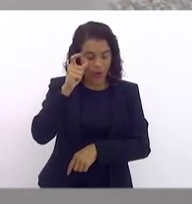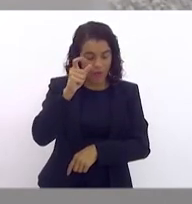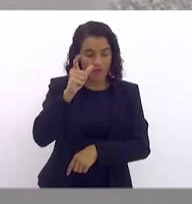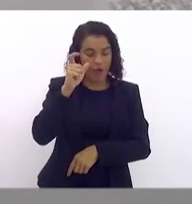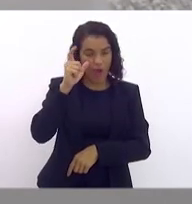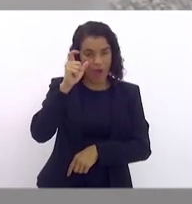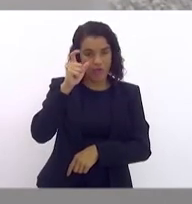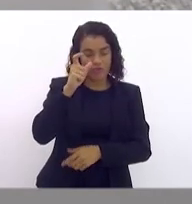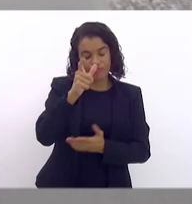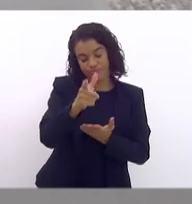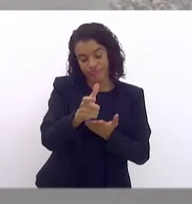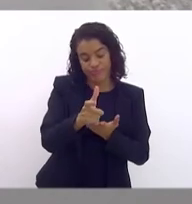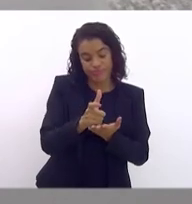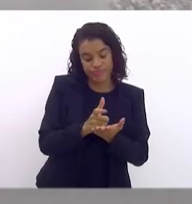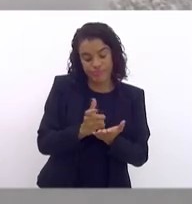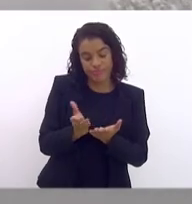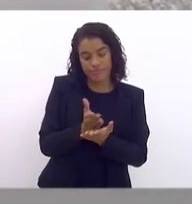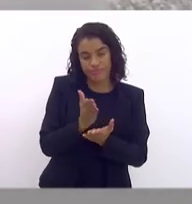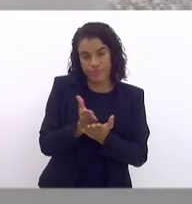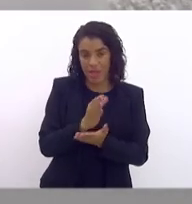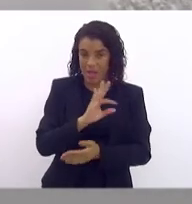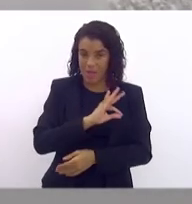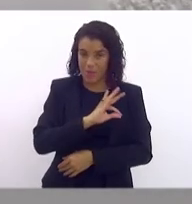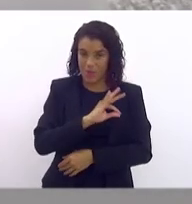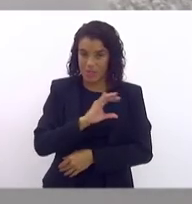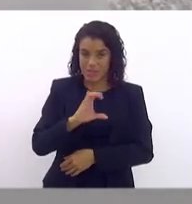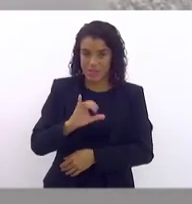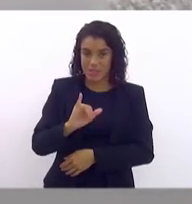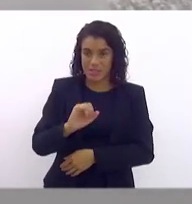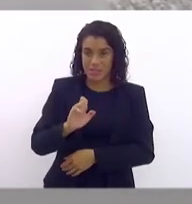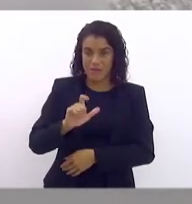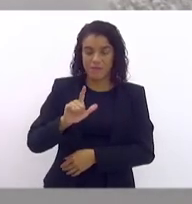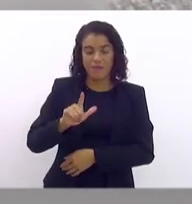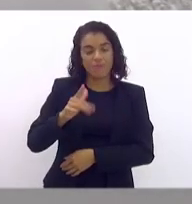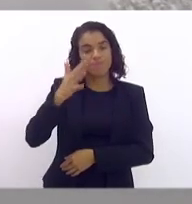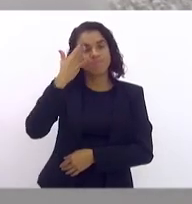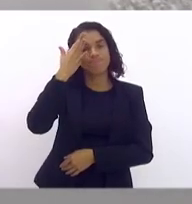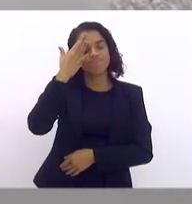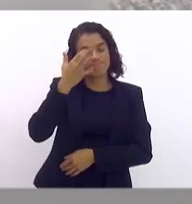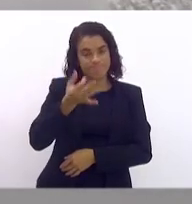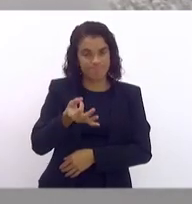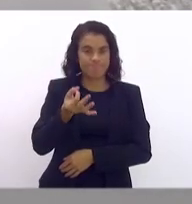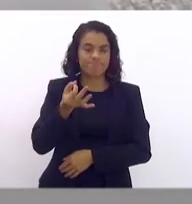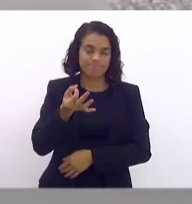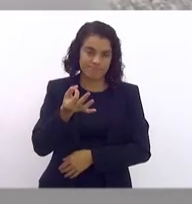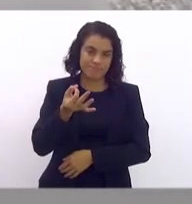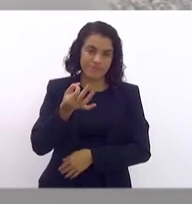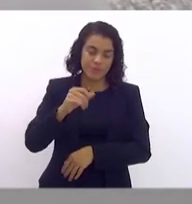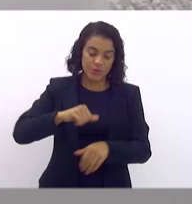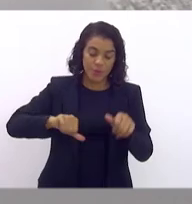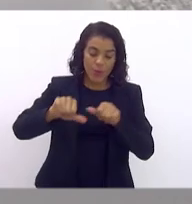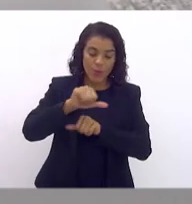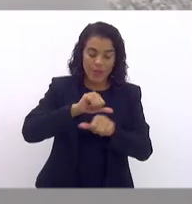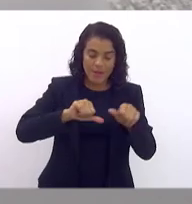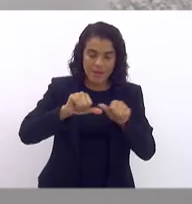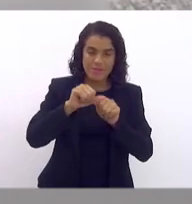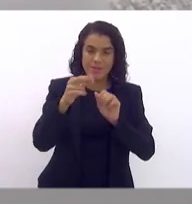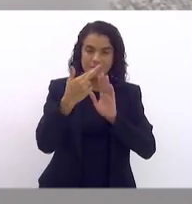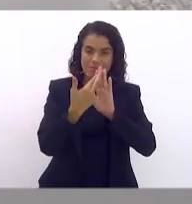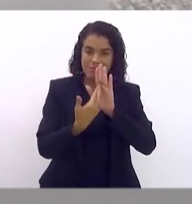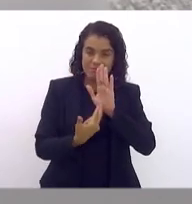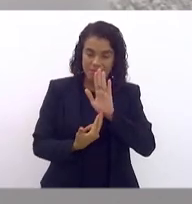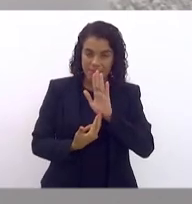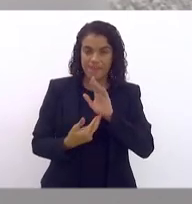posso afirmar que a polícia civil ela está ciente dessa necessidade de alteração de paradigmas nós